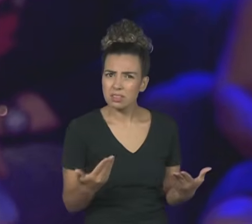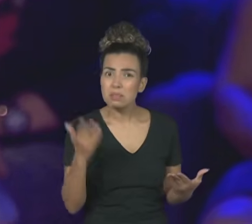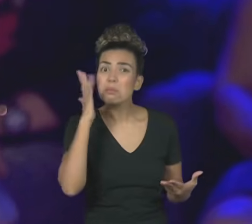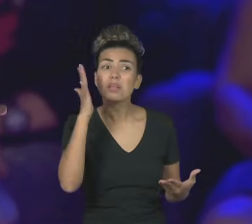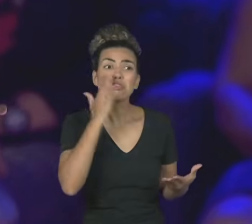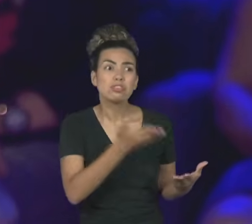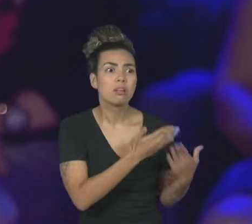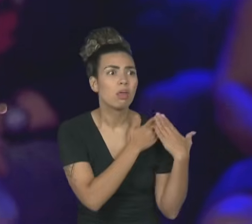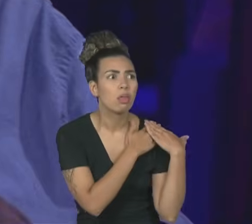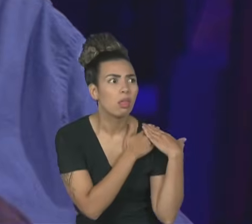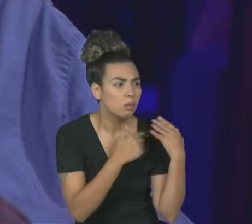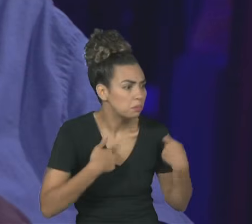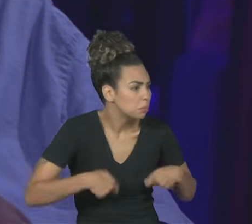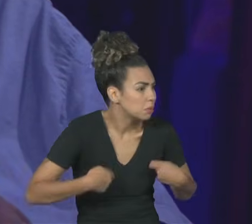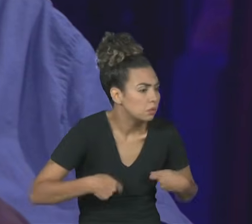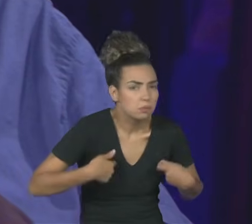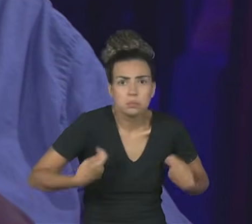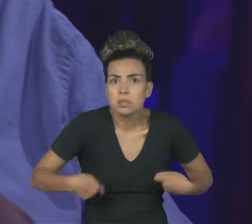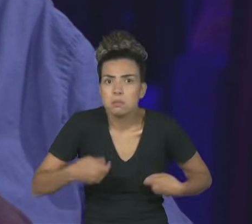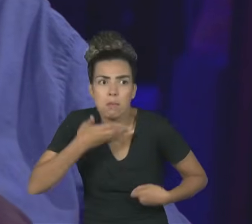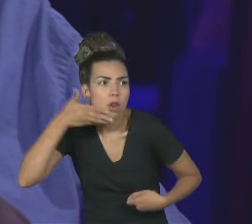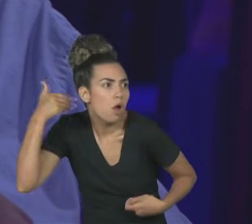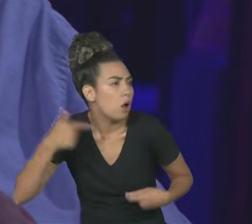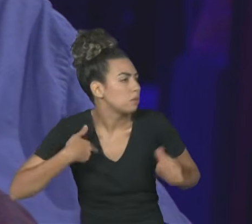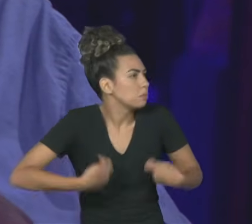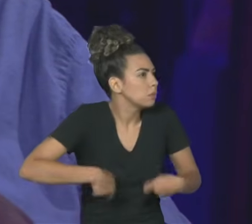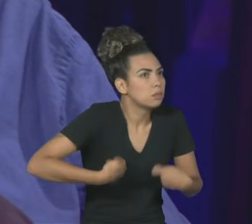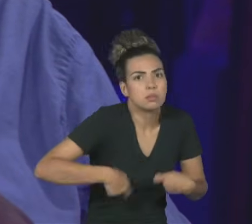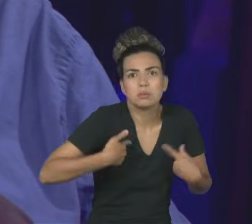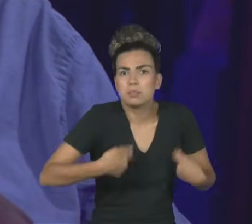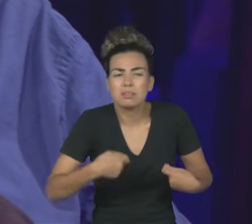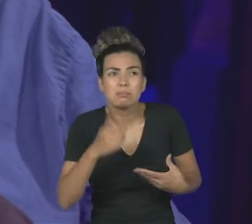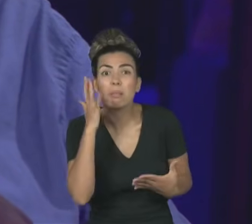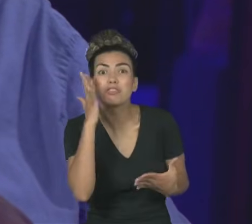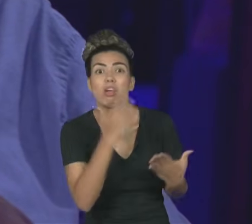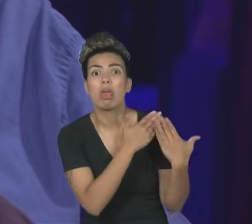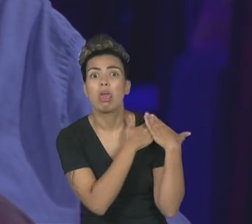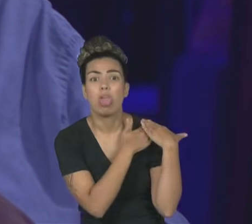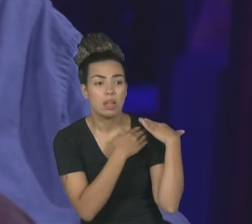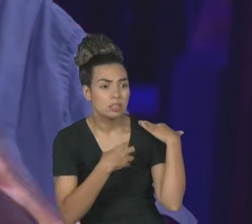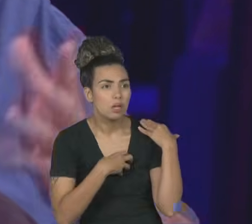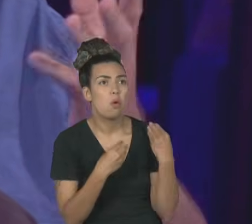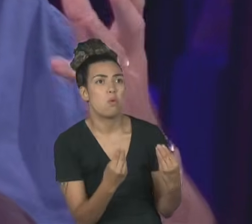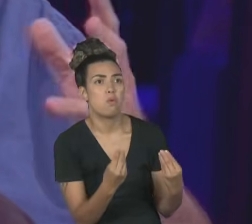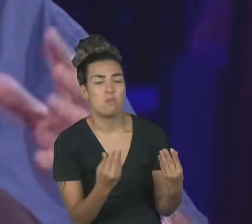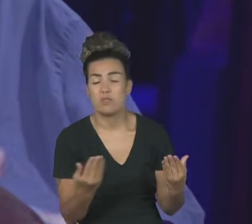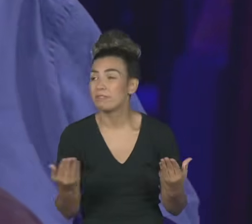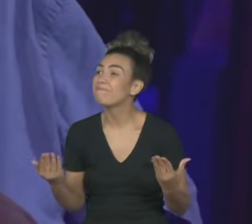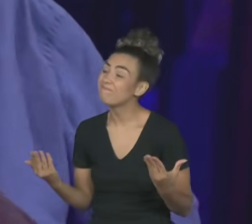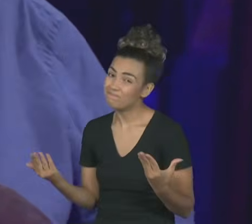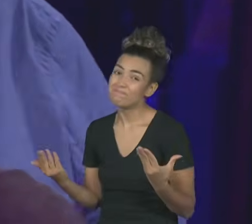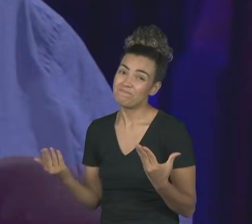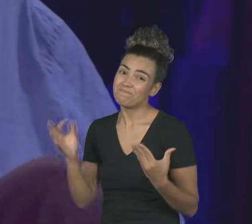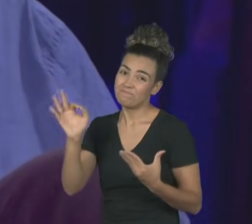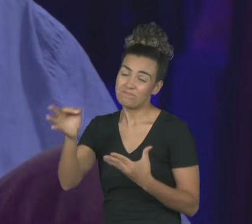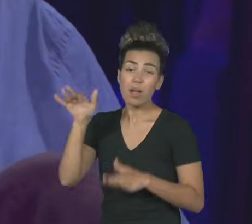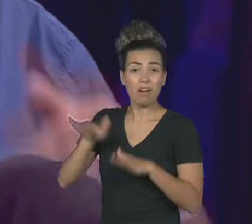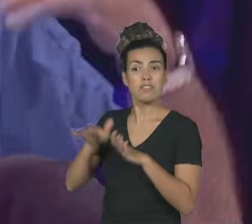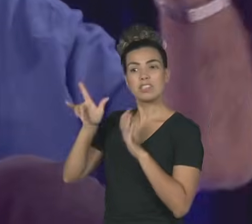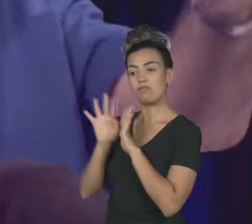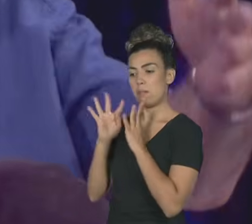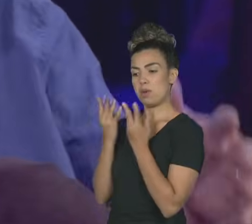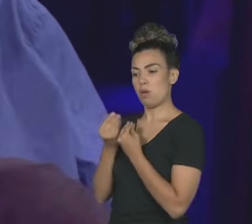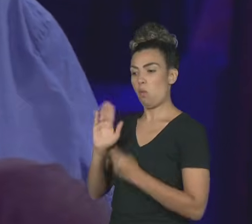essas pessoas depois, né? De fato, Gabriel, essa é uma coisa feita com boa intenção, né? No fundo, a